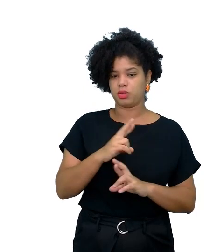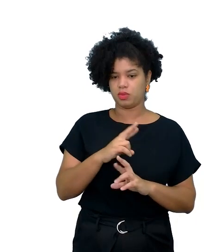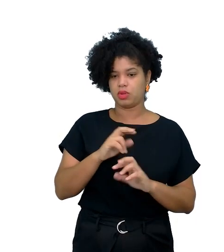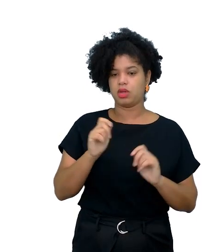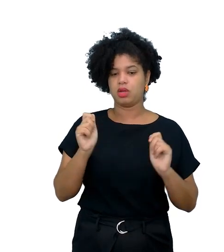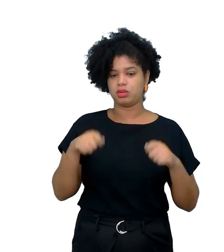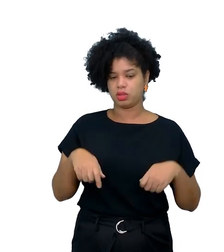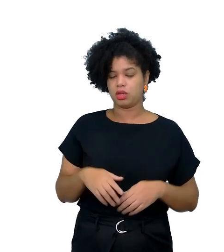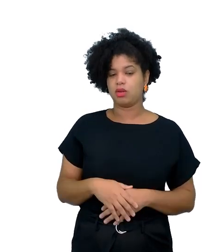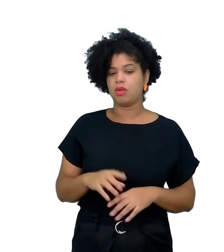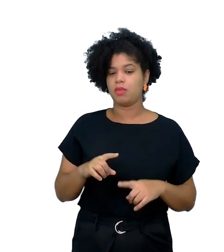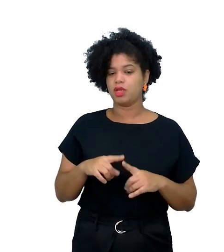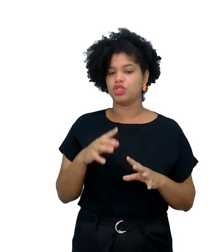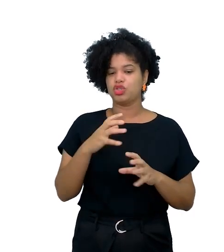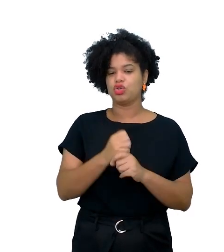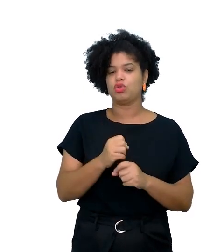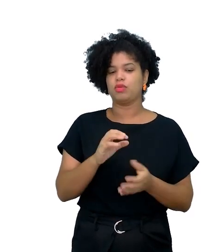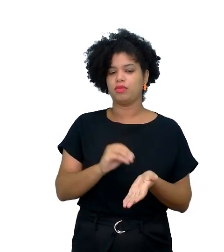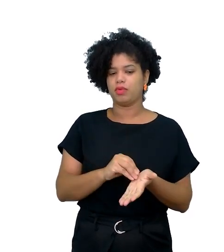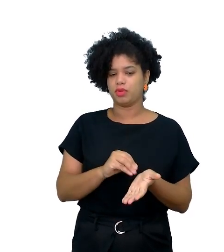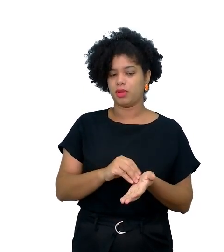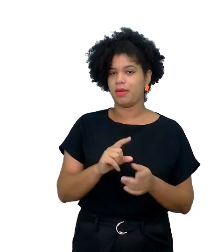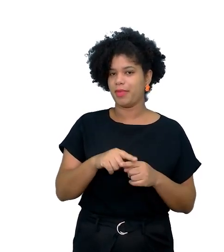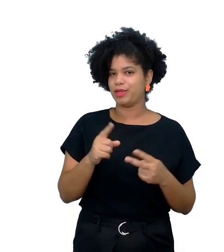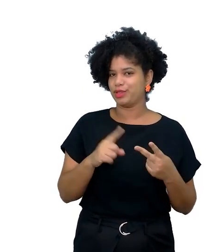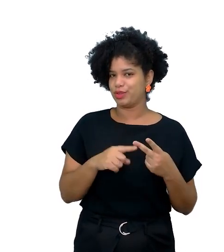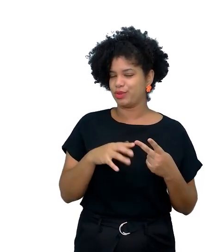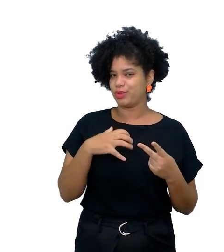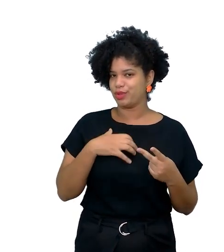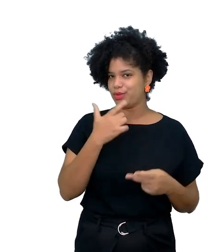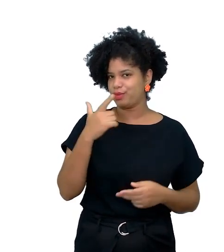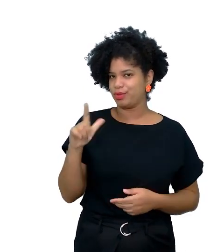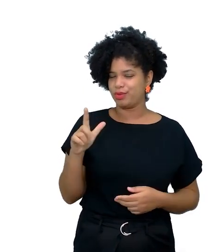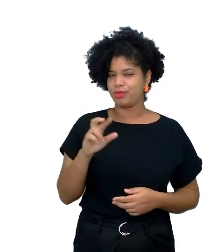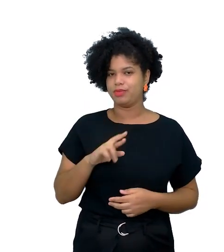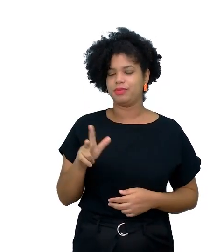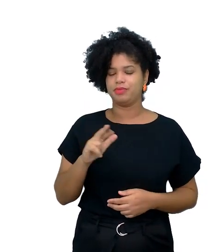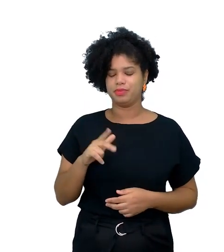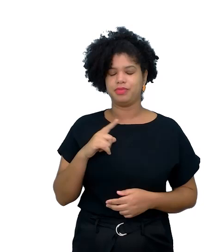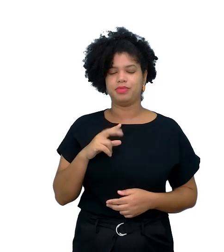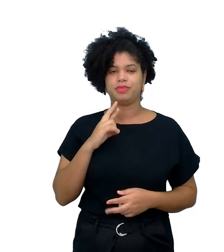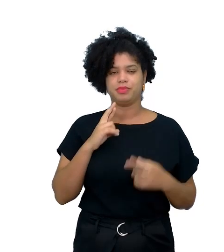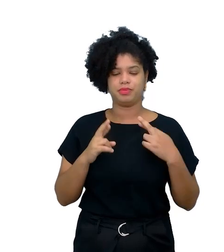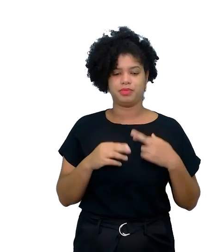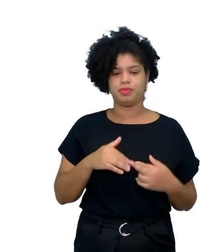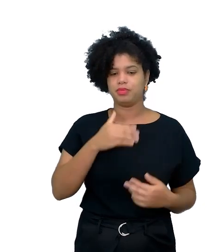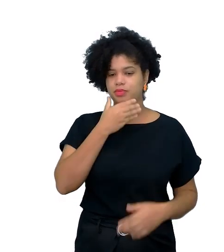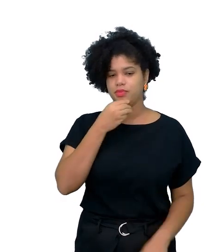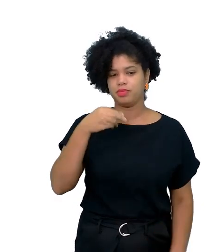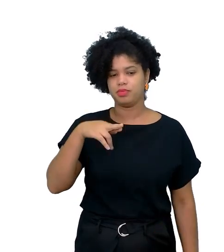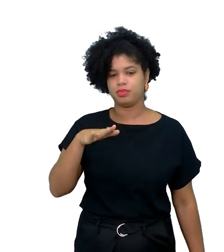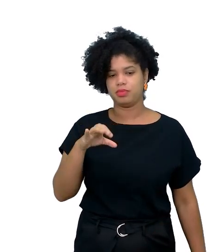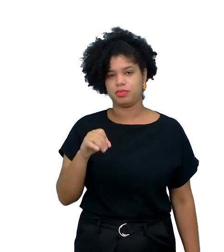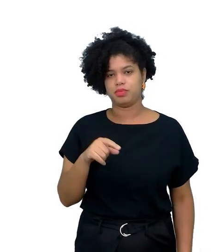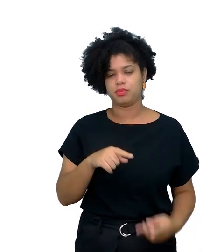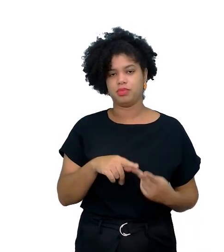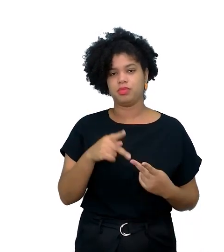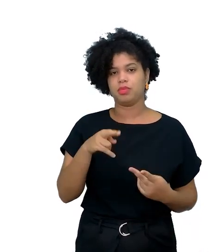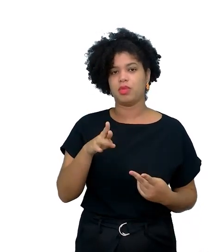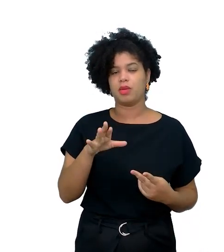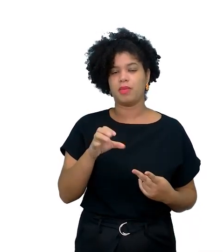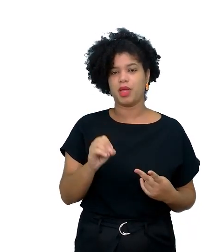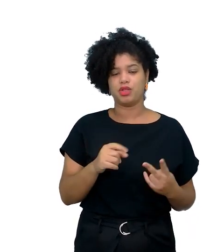a obtenção do todo. Então, agora, já na segunda situação, Mário e Pedro têm juntos